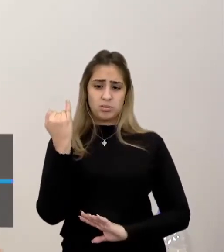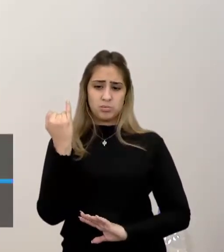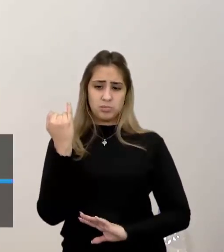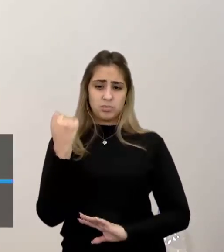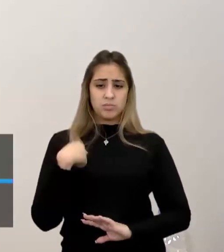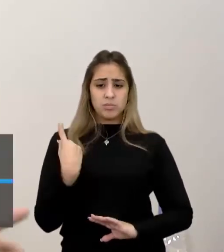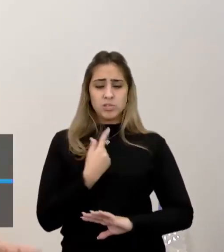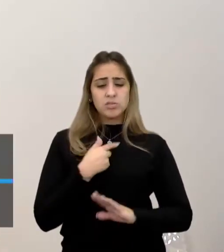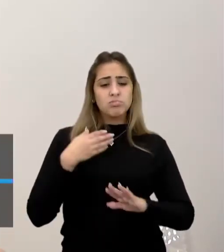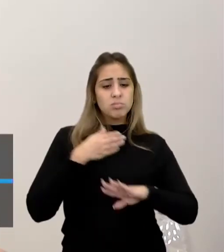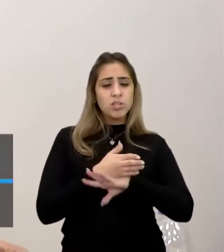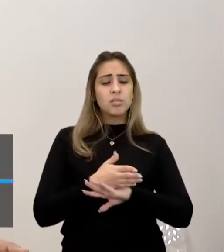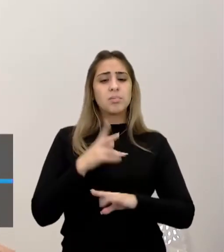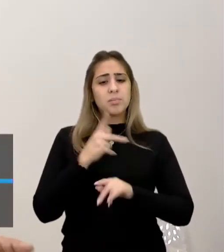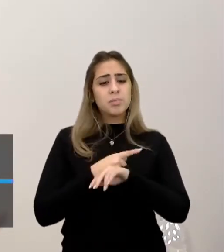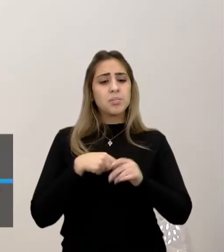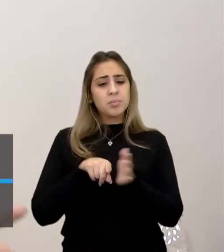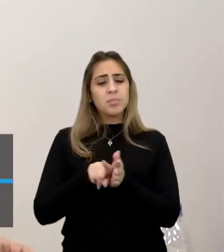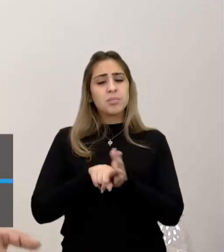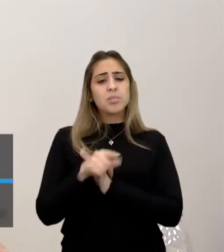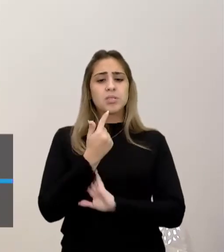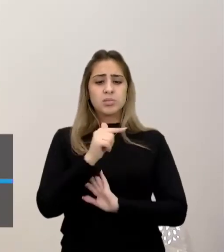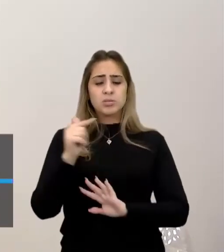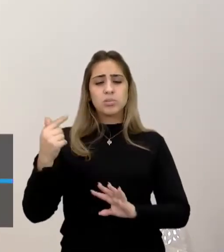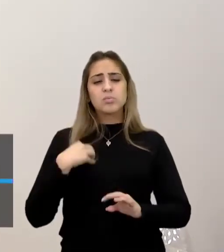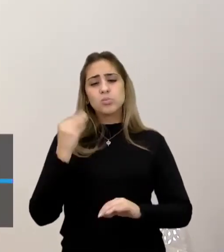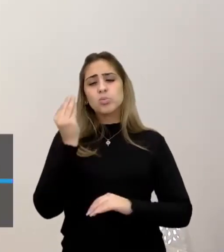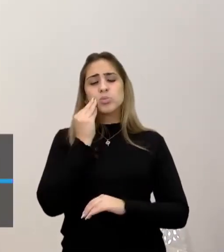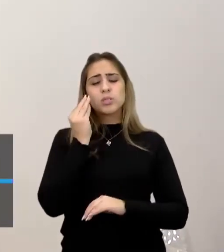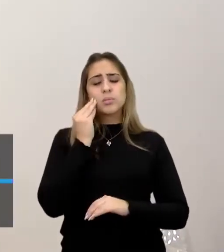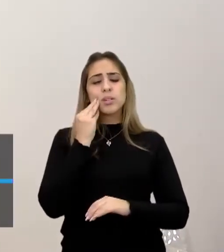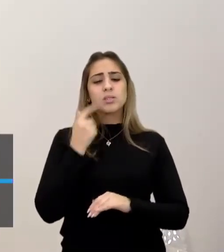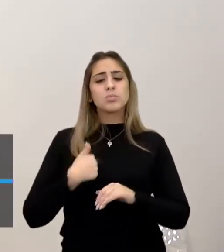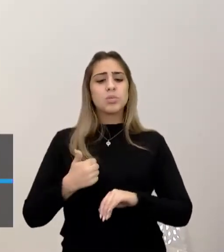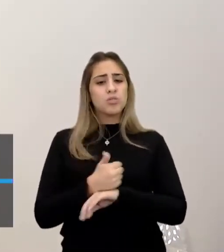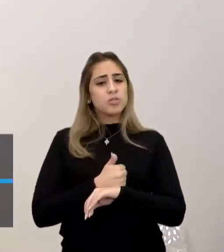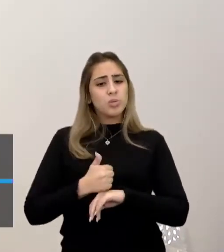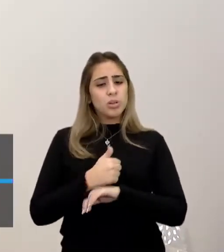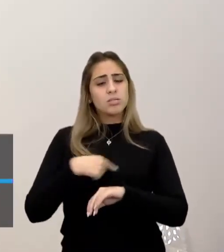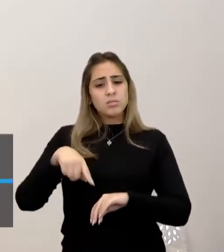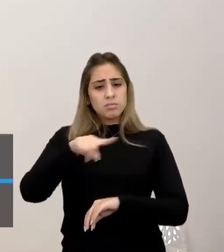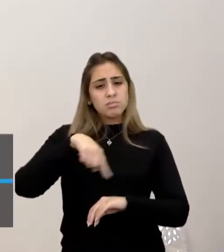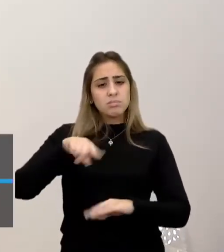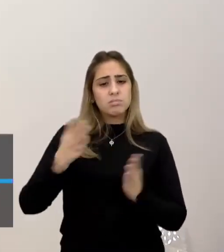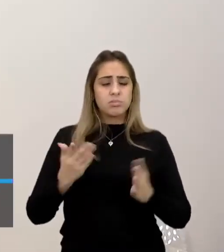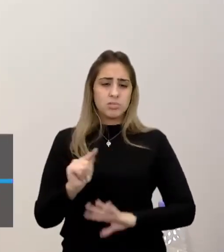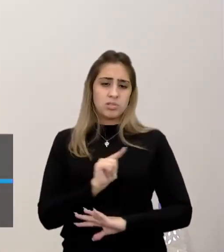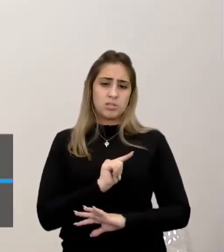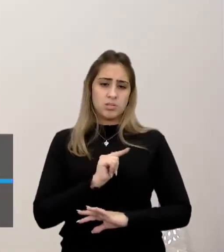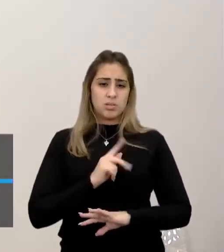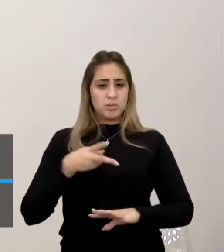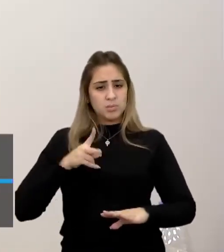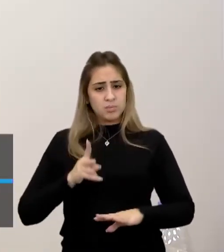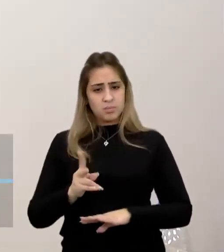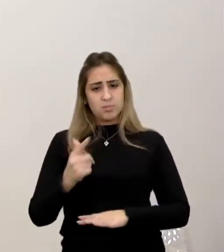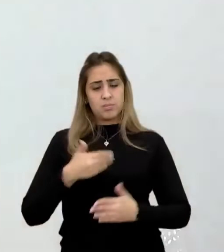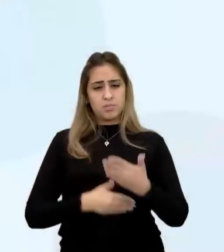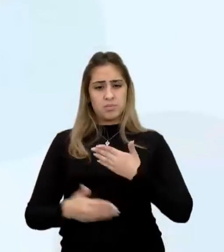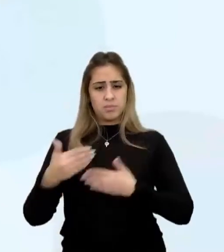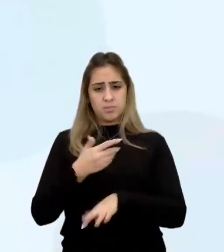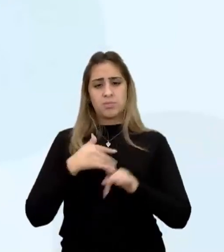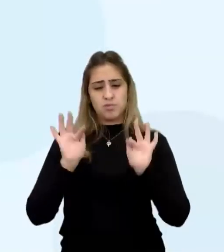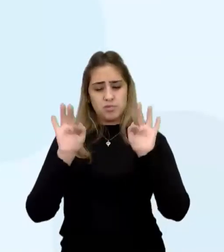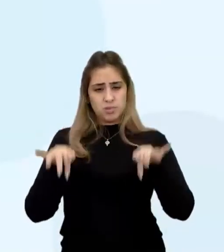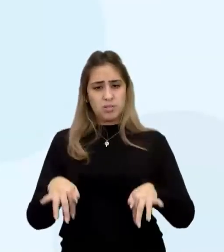ir atrás, pesquisar quais são as outras possibilidades profissionais que você hoje tem. Continuando na tela, só para